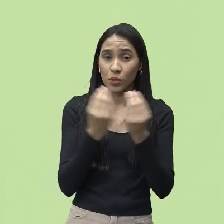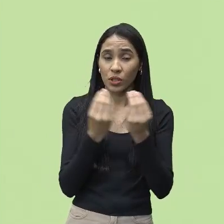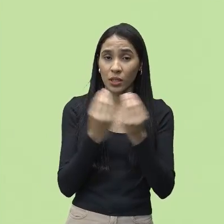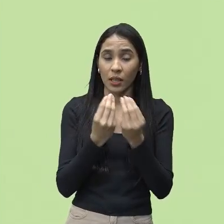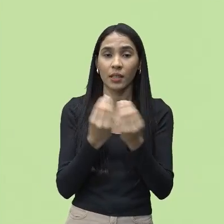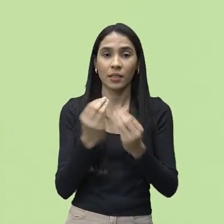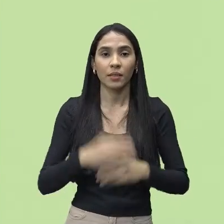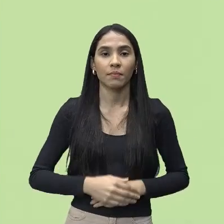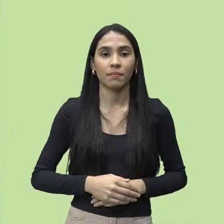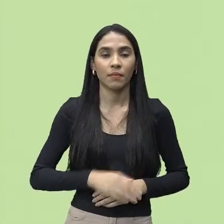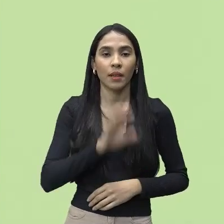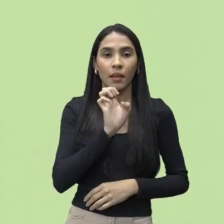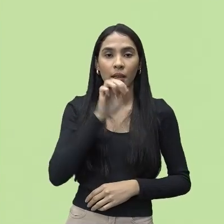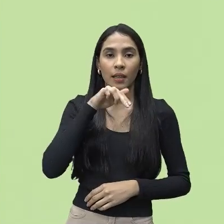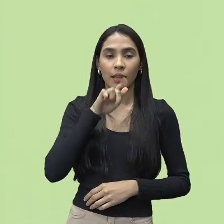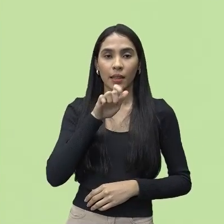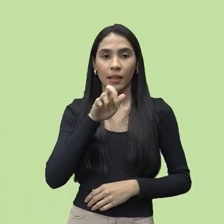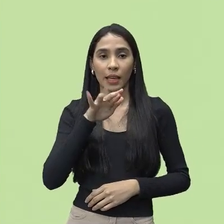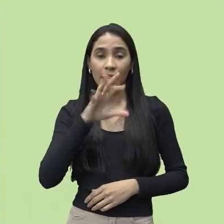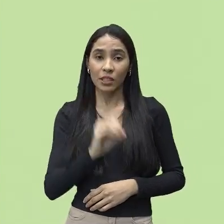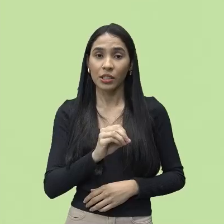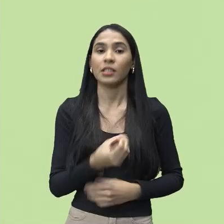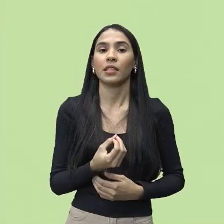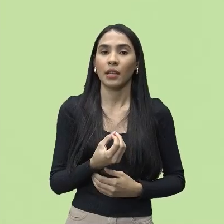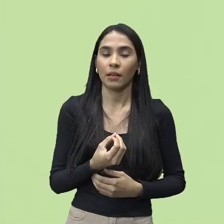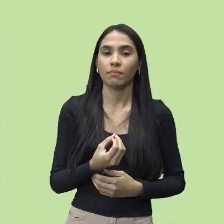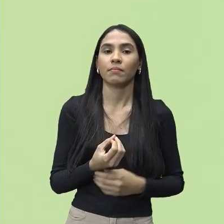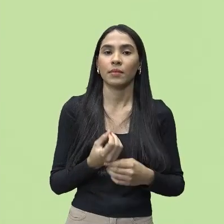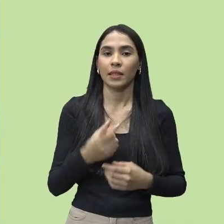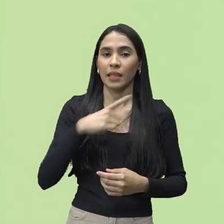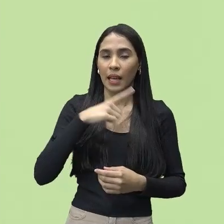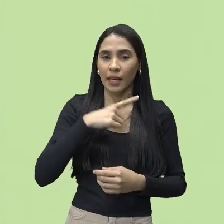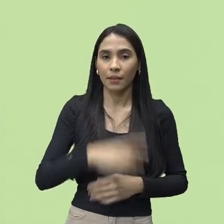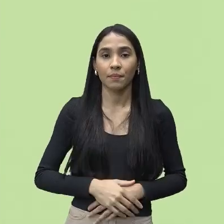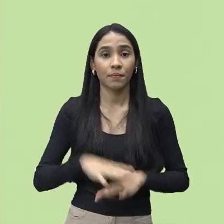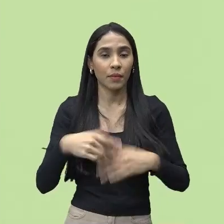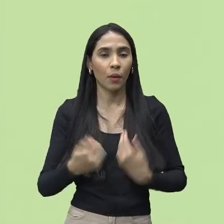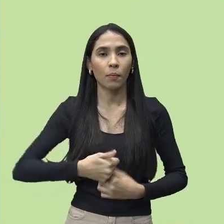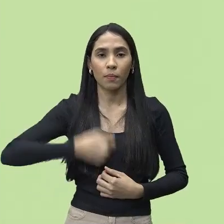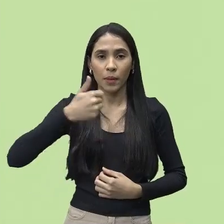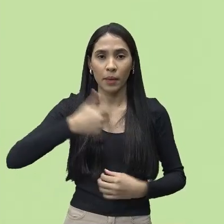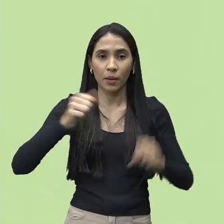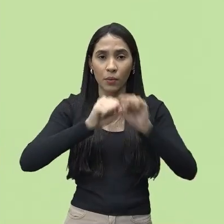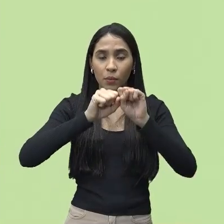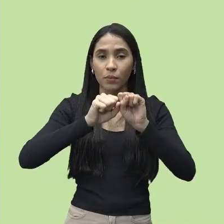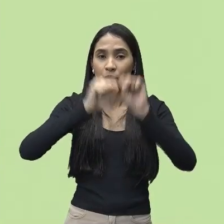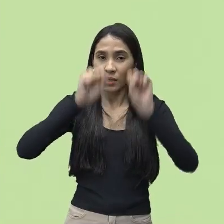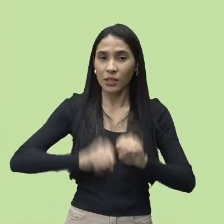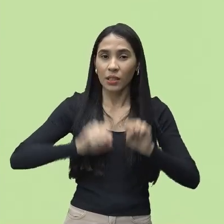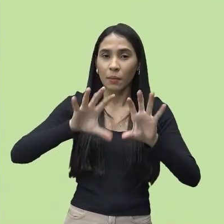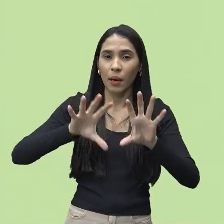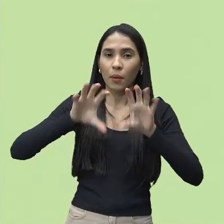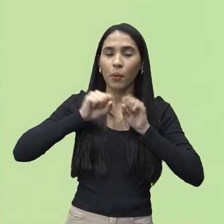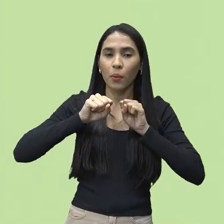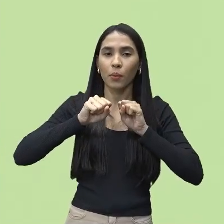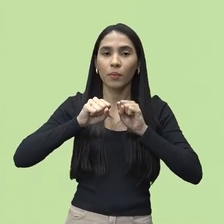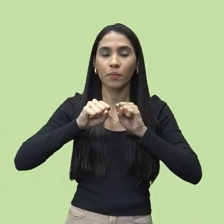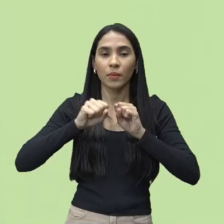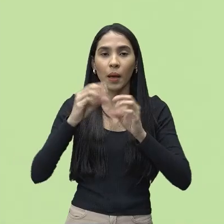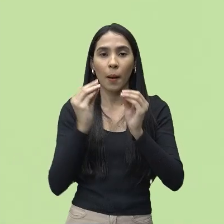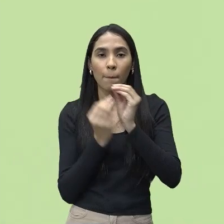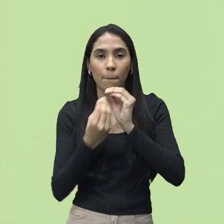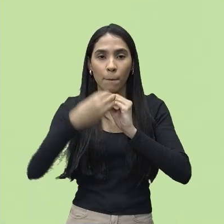essa energia seja produzida. E a gente vai falar aí primeiro de um sistema que capta, né, algumas moléculas importantes